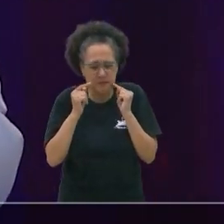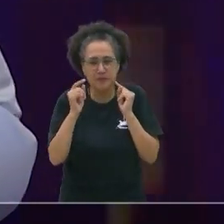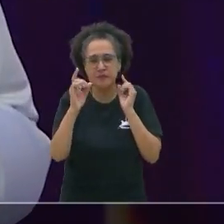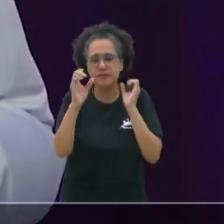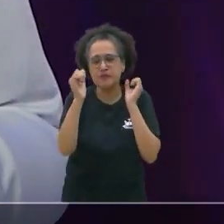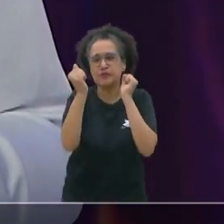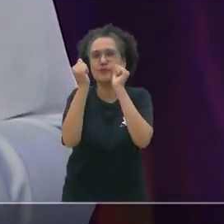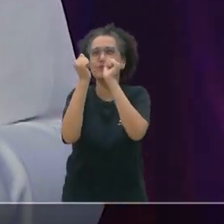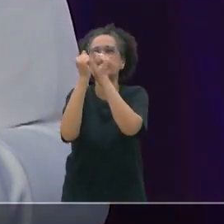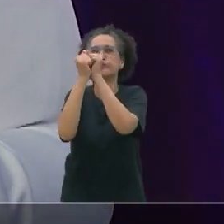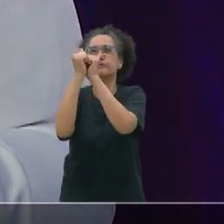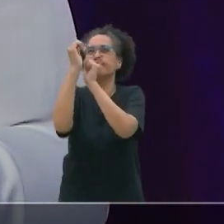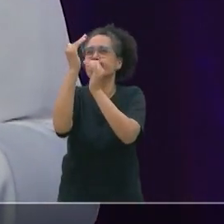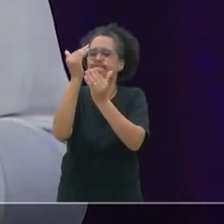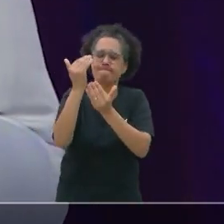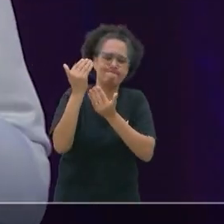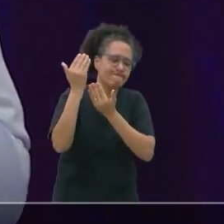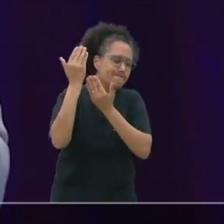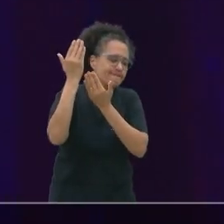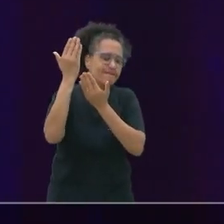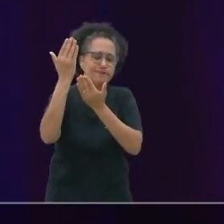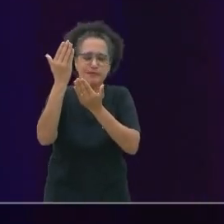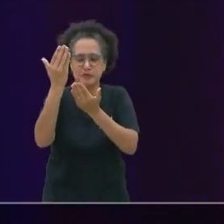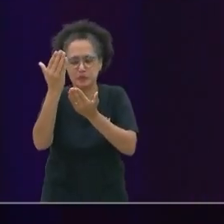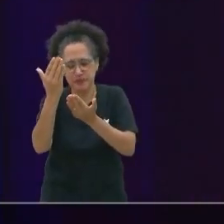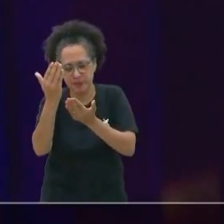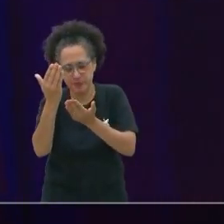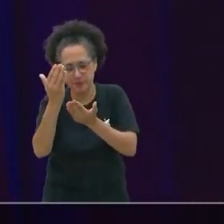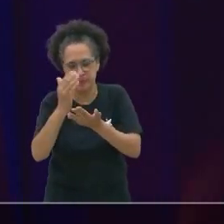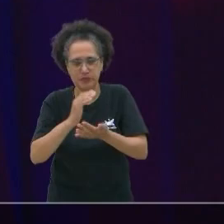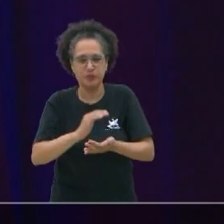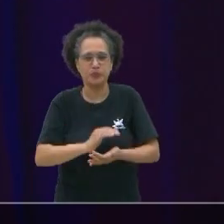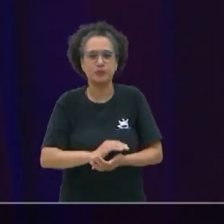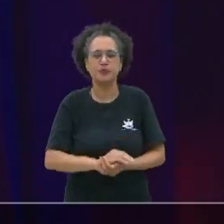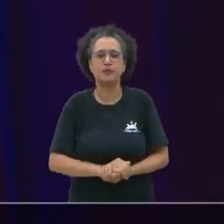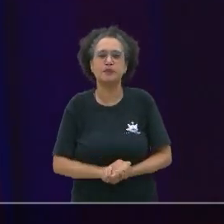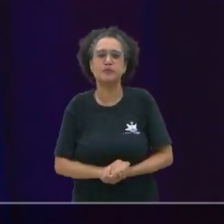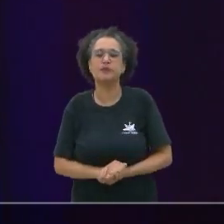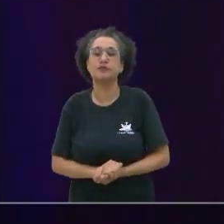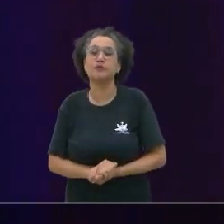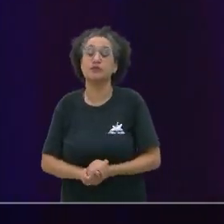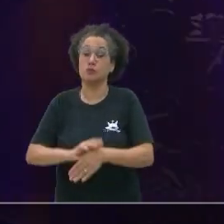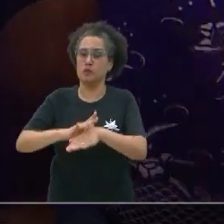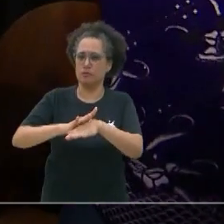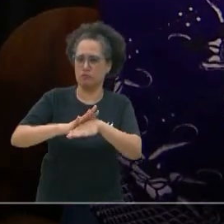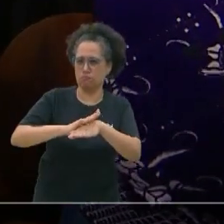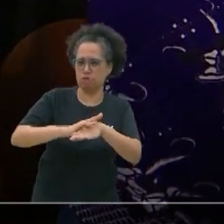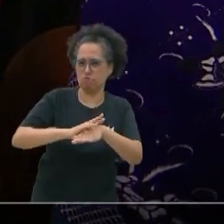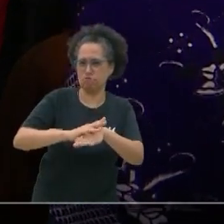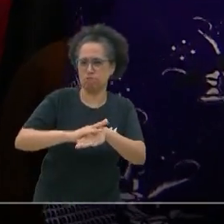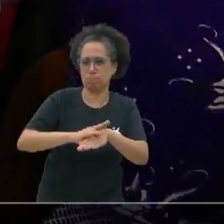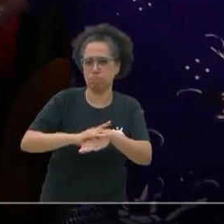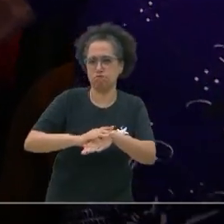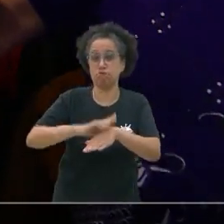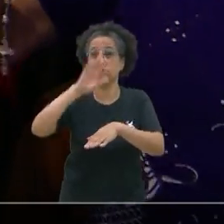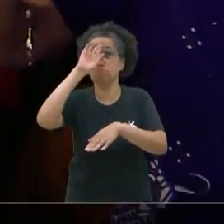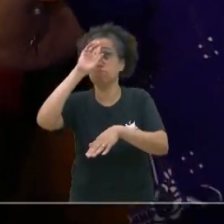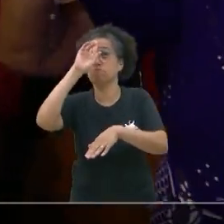Junto de ti. Peça, meu irmão, cura, Senhor, onde dói.